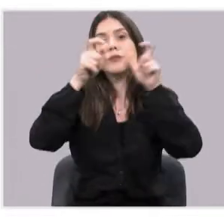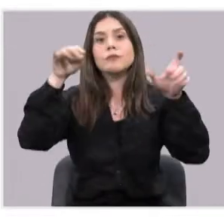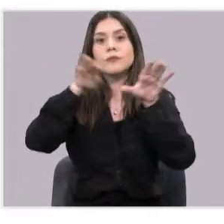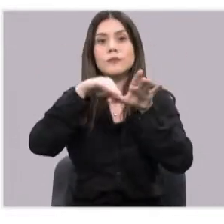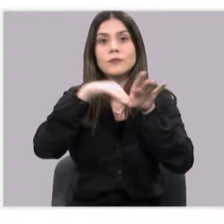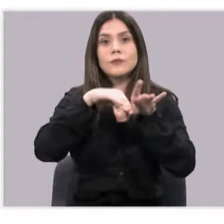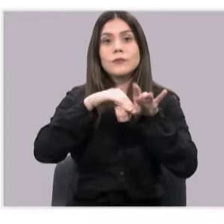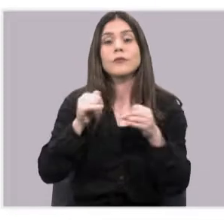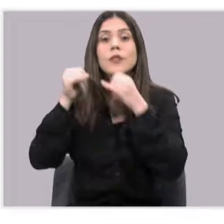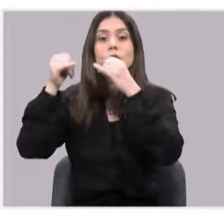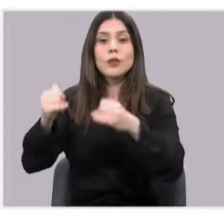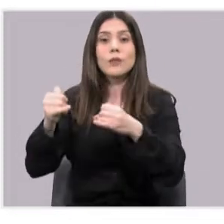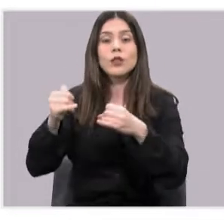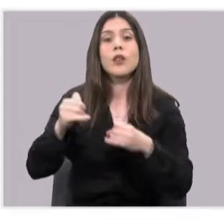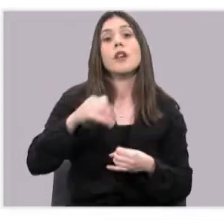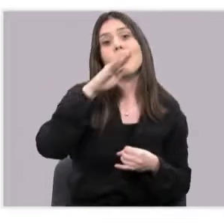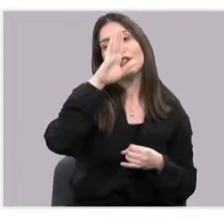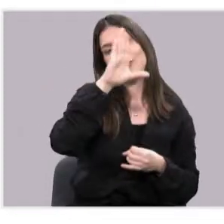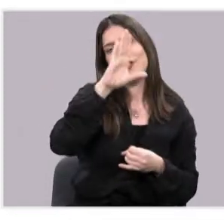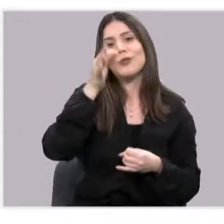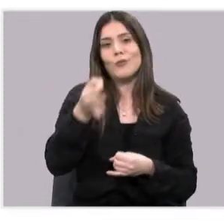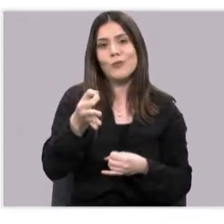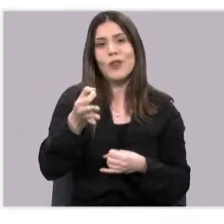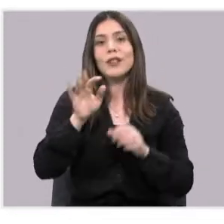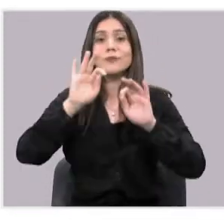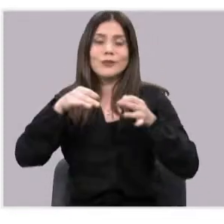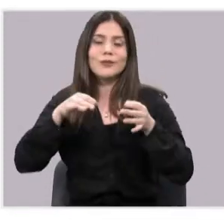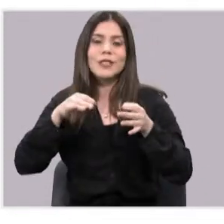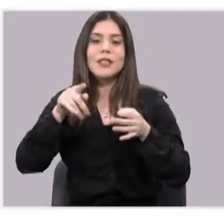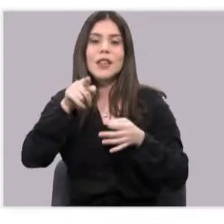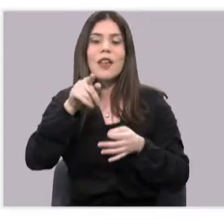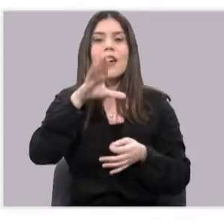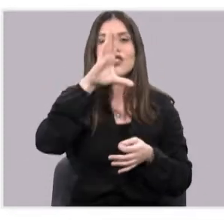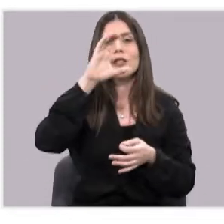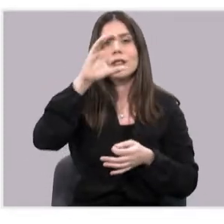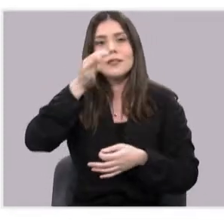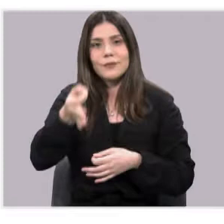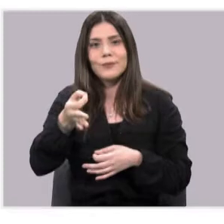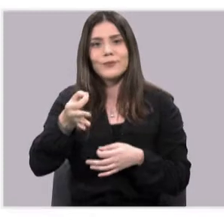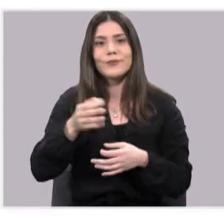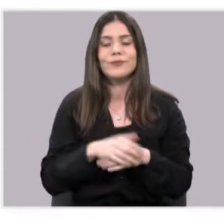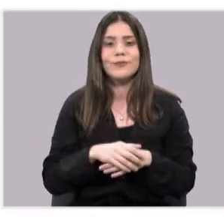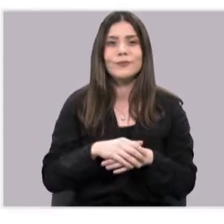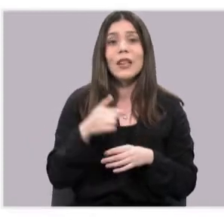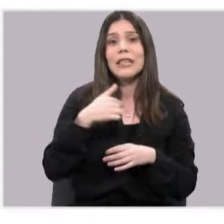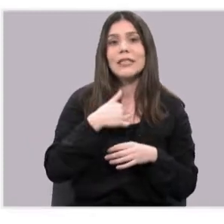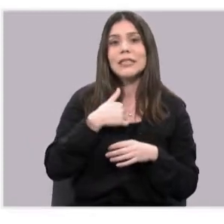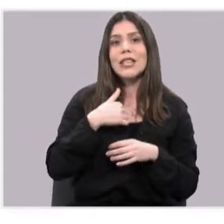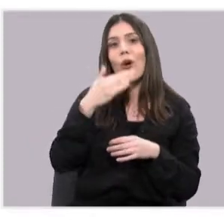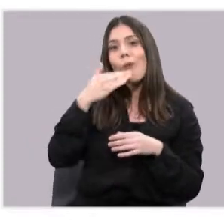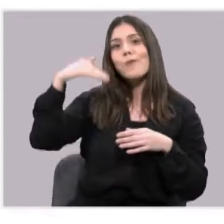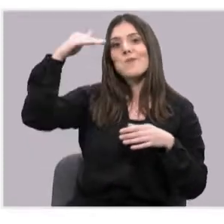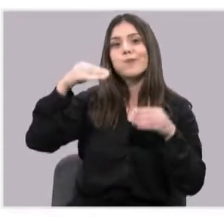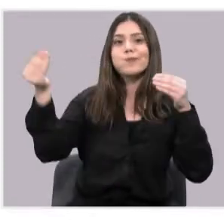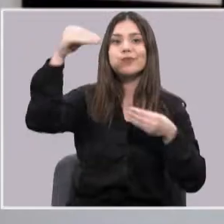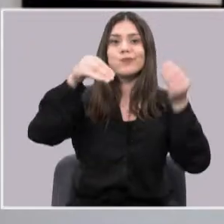membros ativos. Depois, a Juventude Popular e, por fim, a Juventude Comunista Portuguesa. Eu